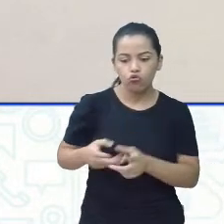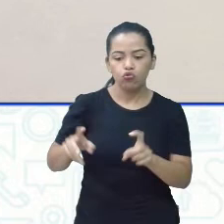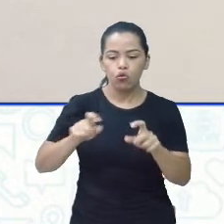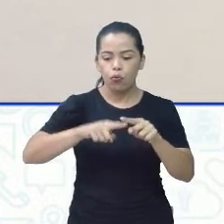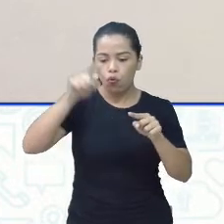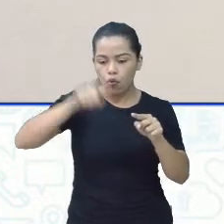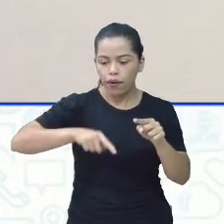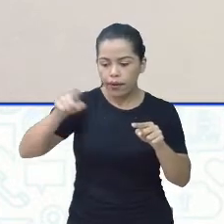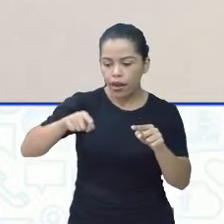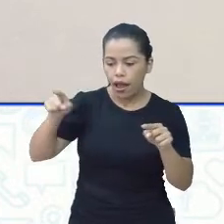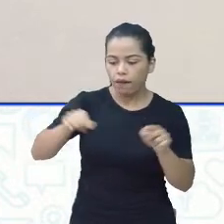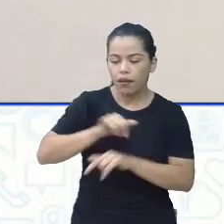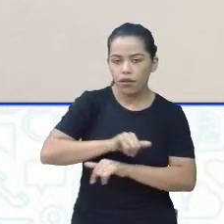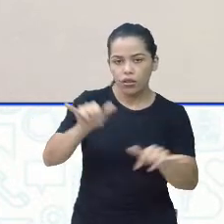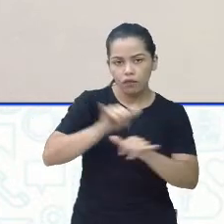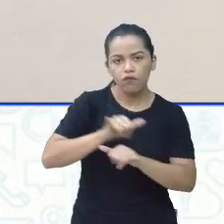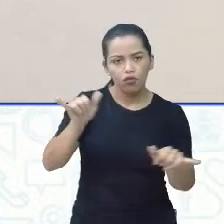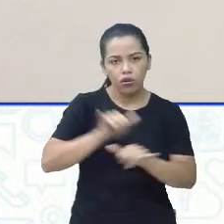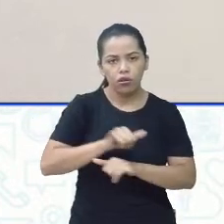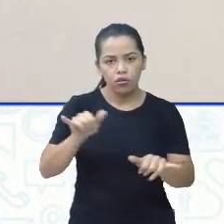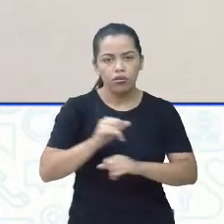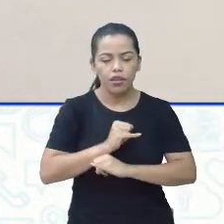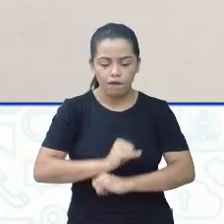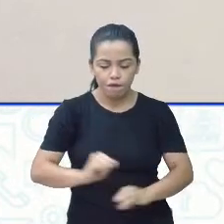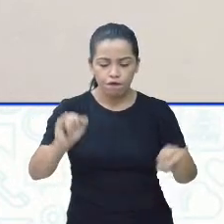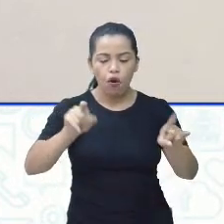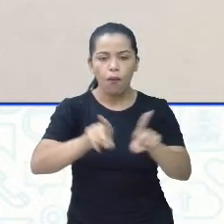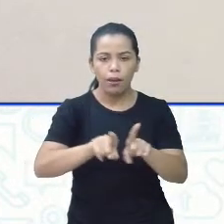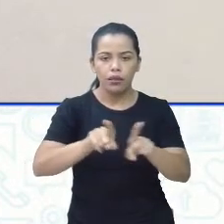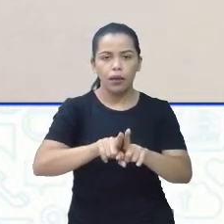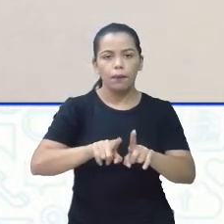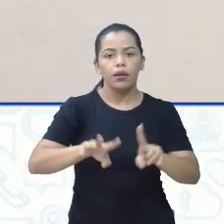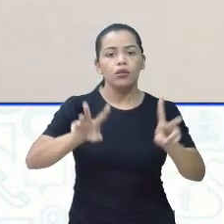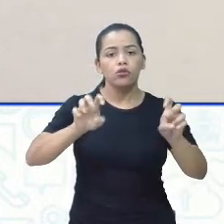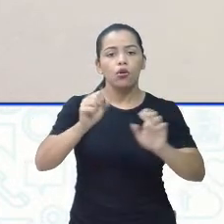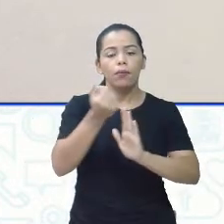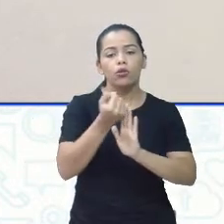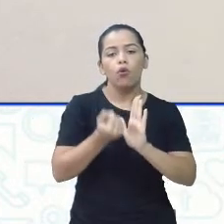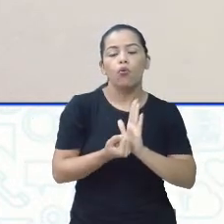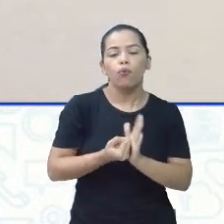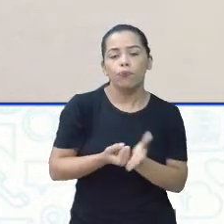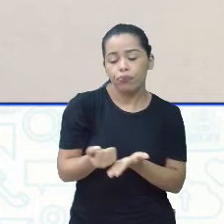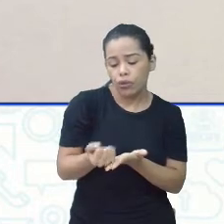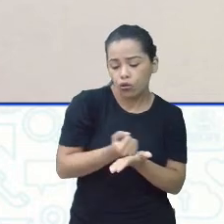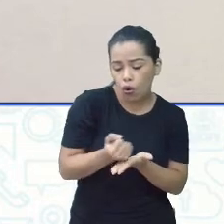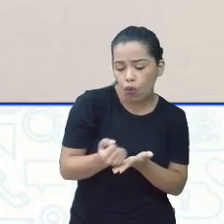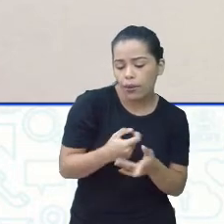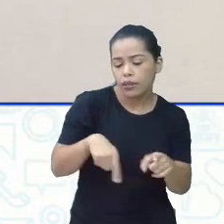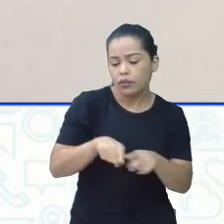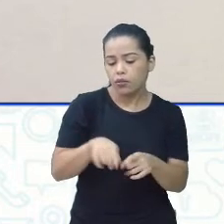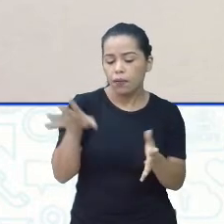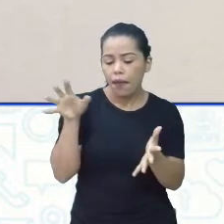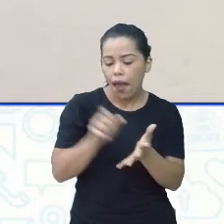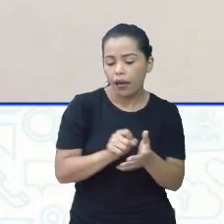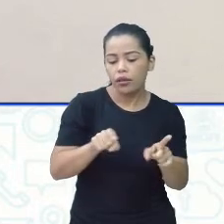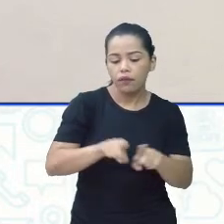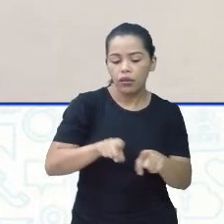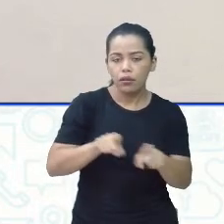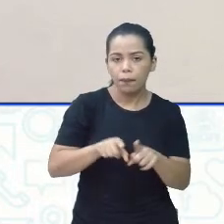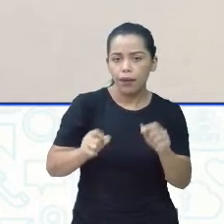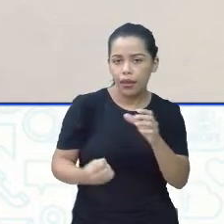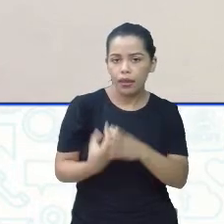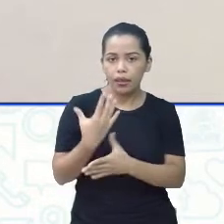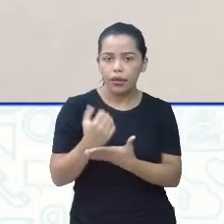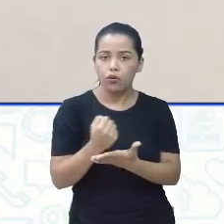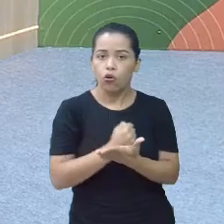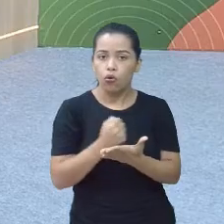infográficos divulgando informações. Ele faz também a documentação de informações, ou seja, ele arquiva e elabora documentos com